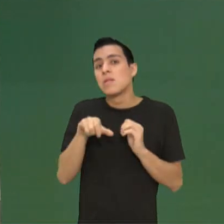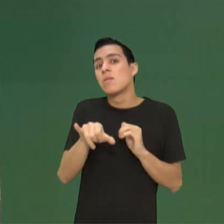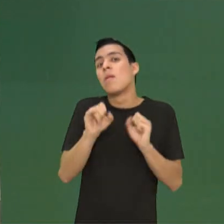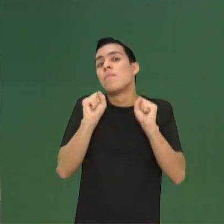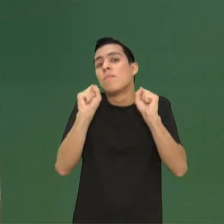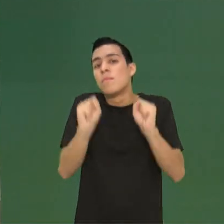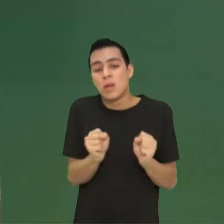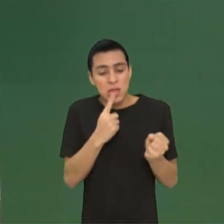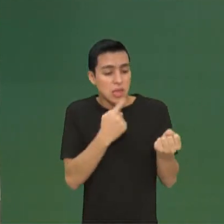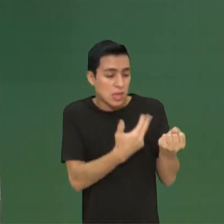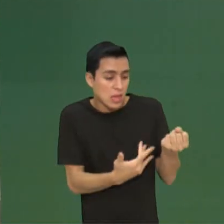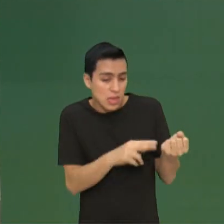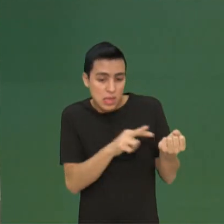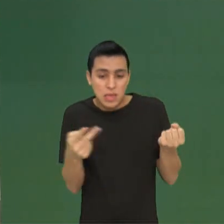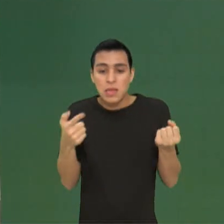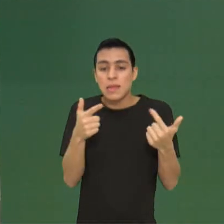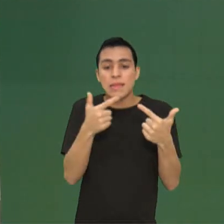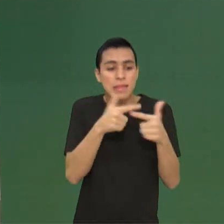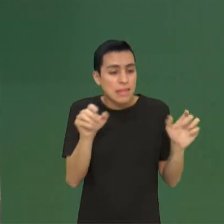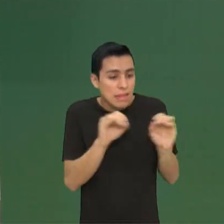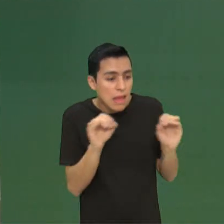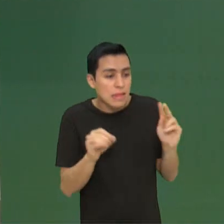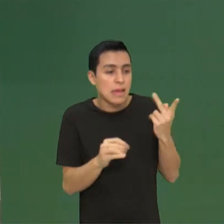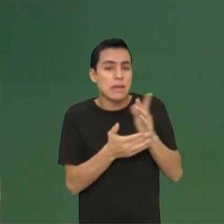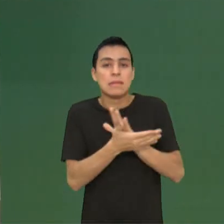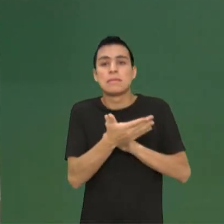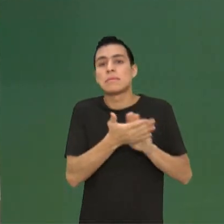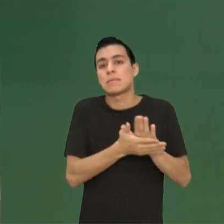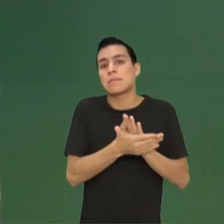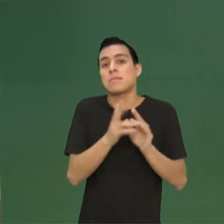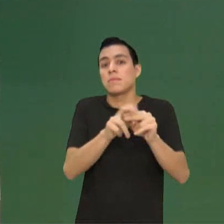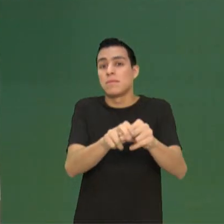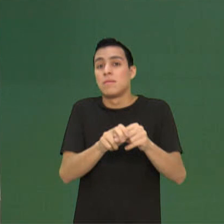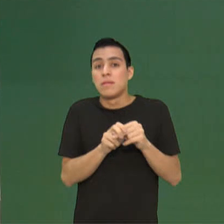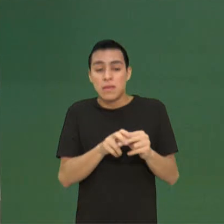James Harrison é especial porque tem o anticorpo anti-D.